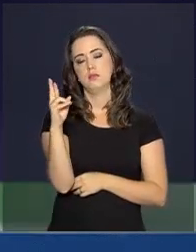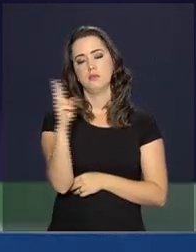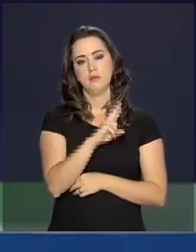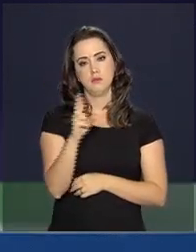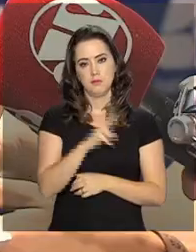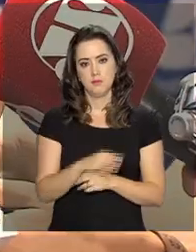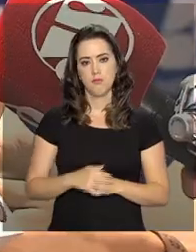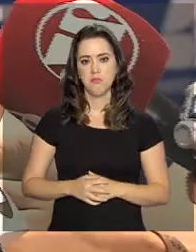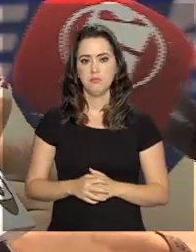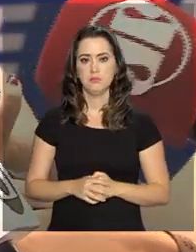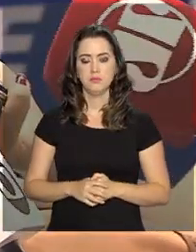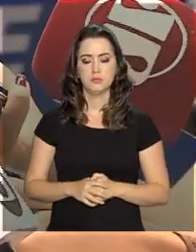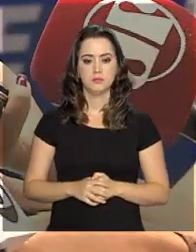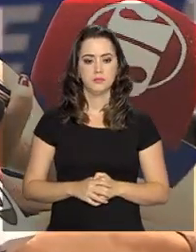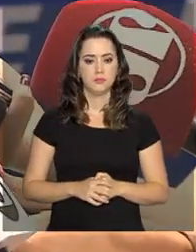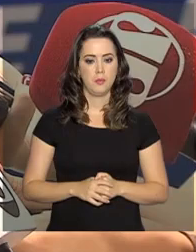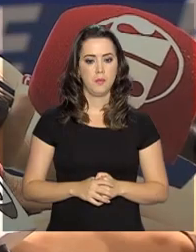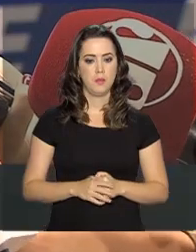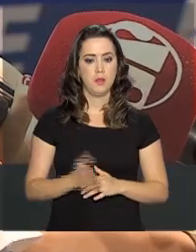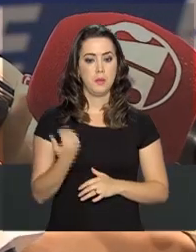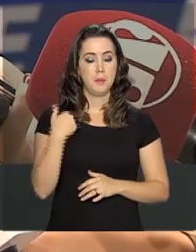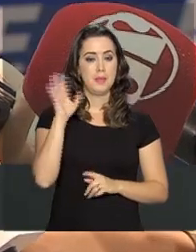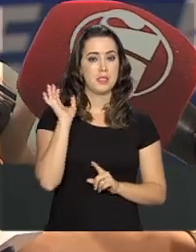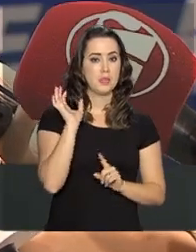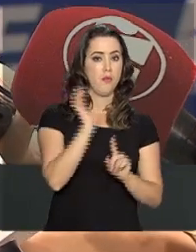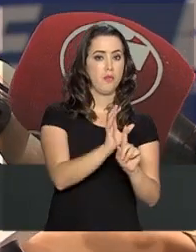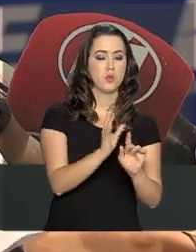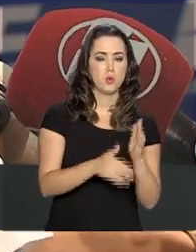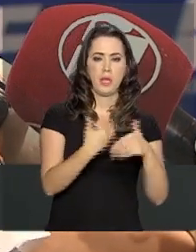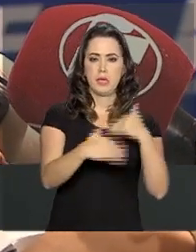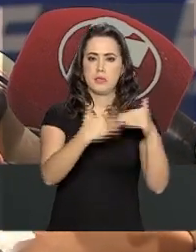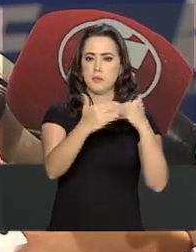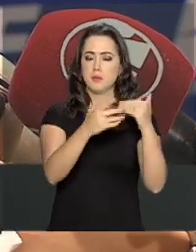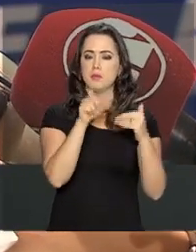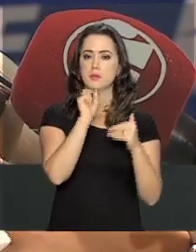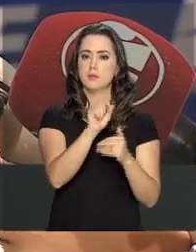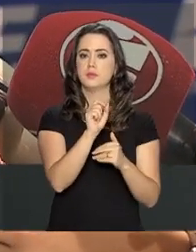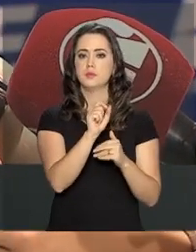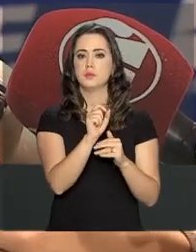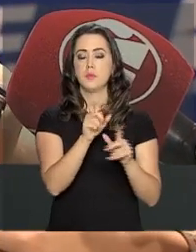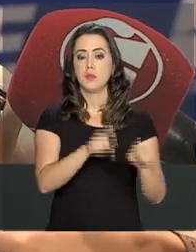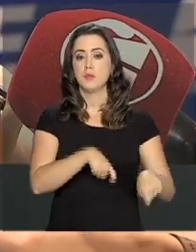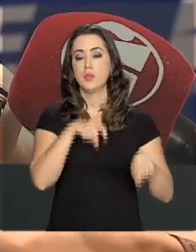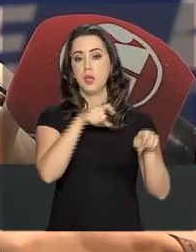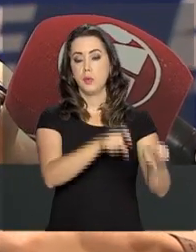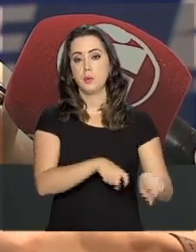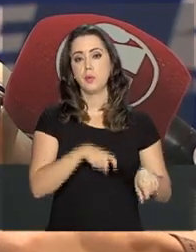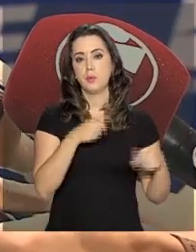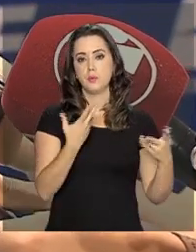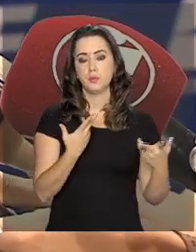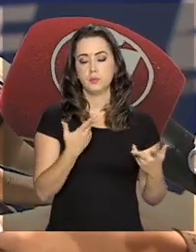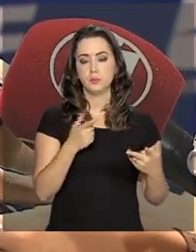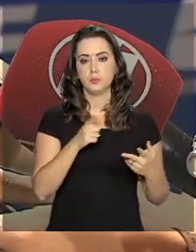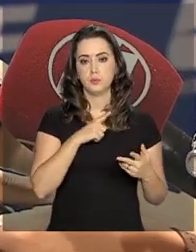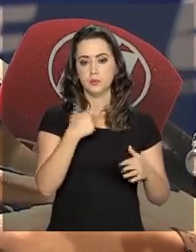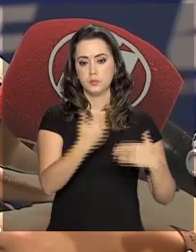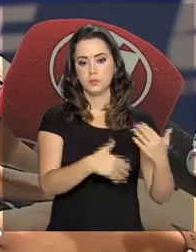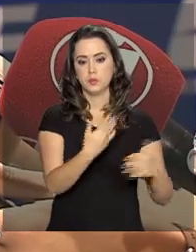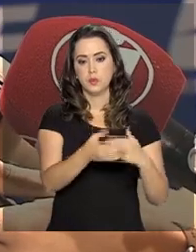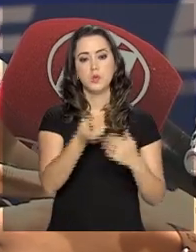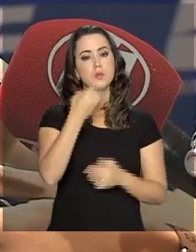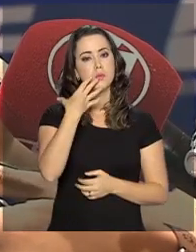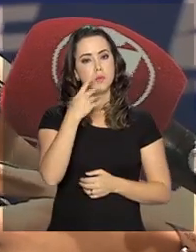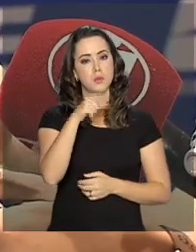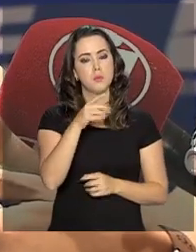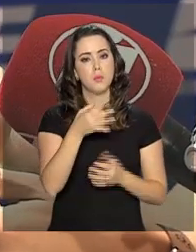R$1,7 trilhão. O que mais influenciou esse crescimento foi a agropecuária, com um desempenho bom